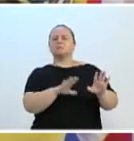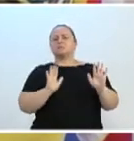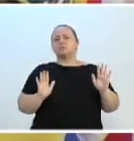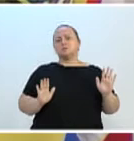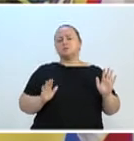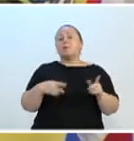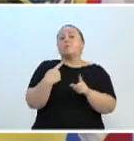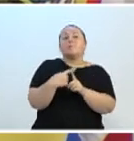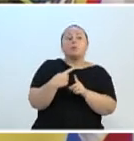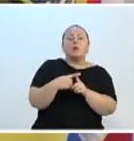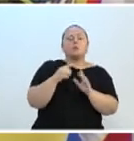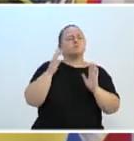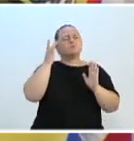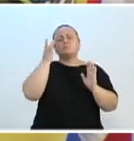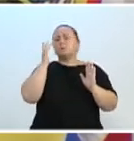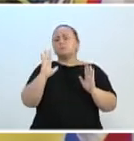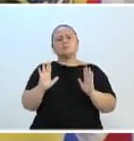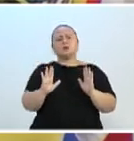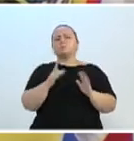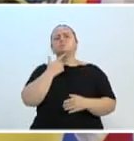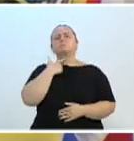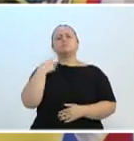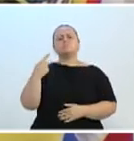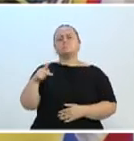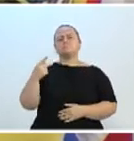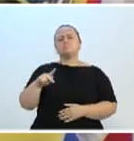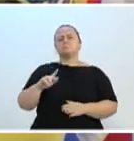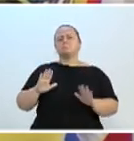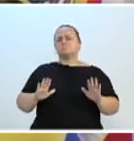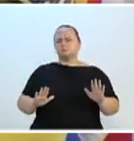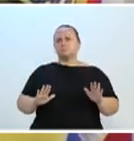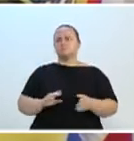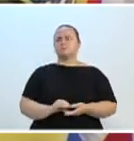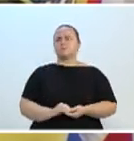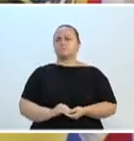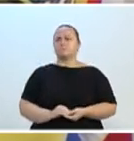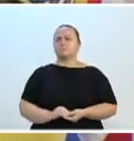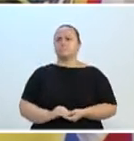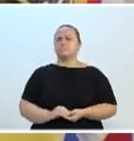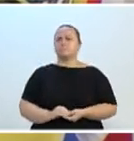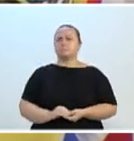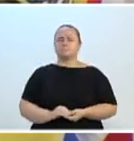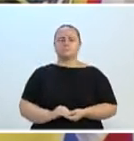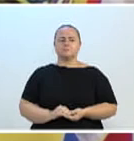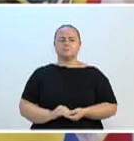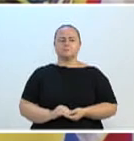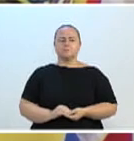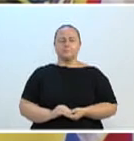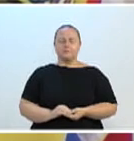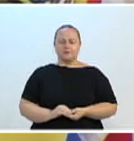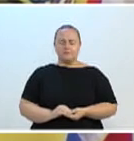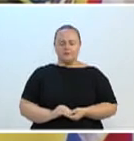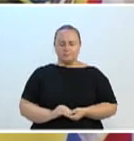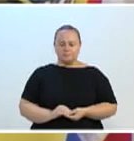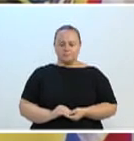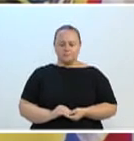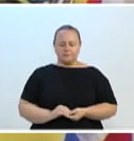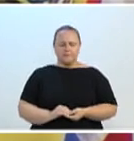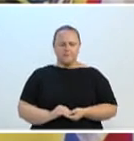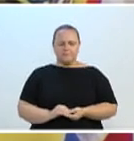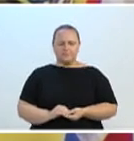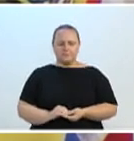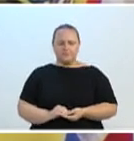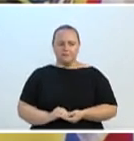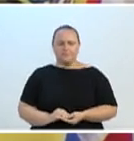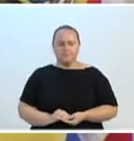não tivemos nenhum interesse de ir atrás para saber do motivo. Até porque palavra dada deve ser cumprida. O vereador Bruno foi uma das pessoas